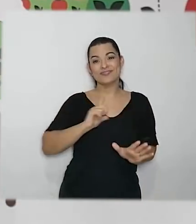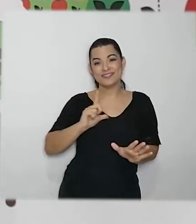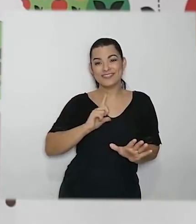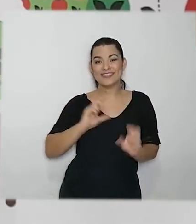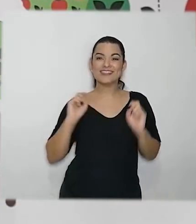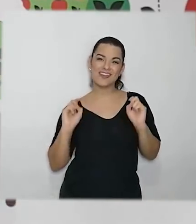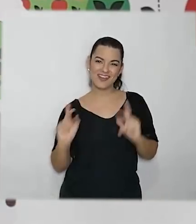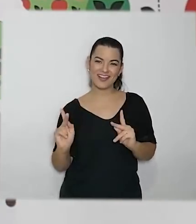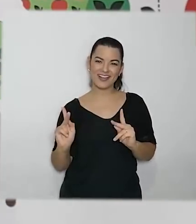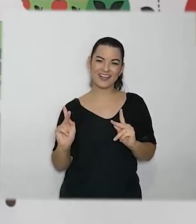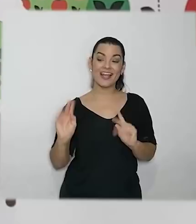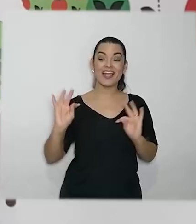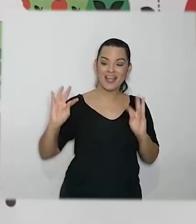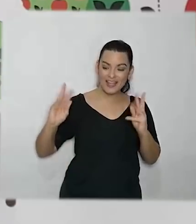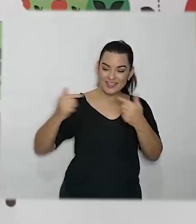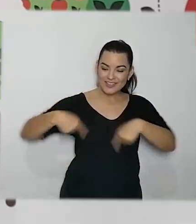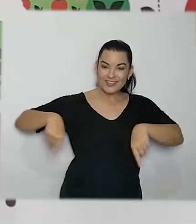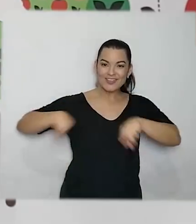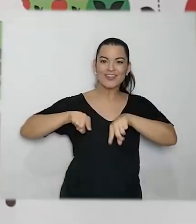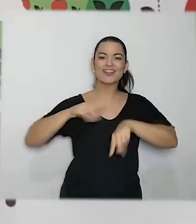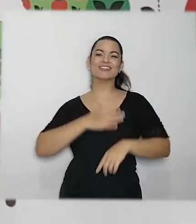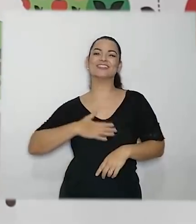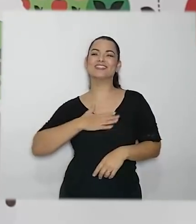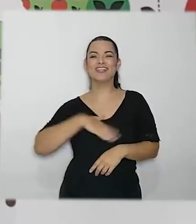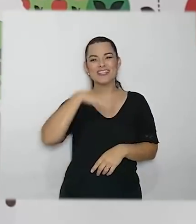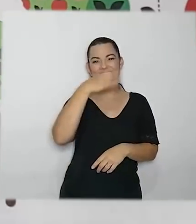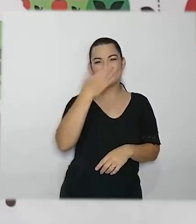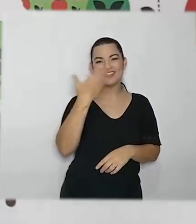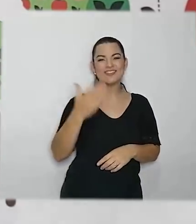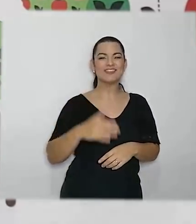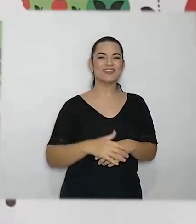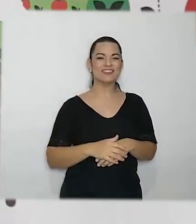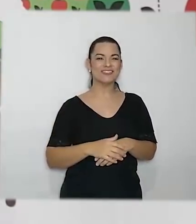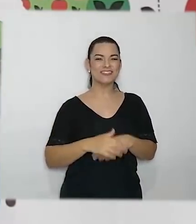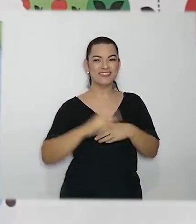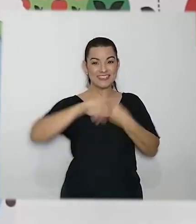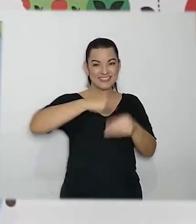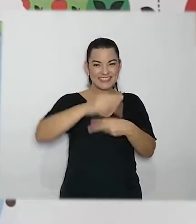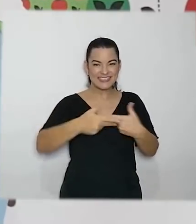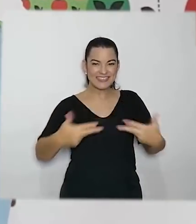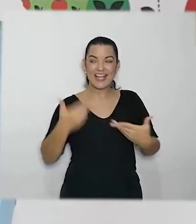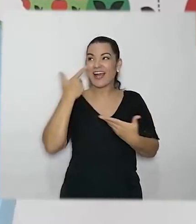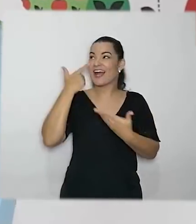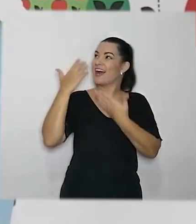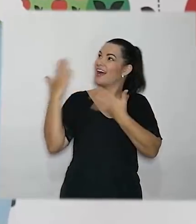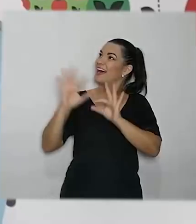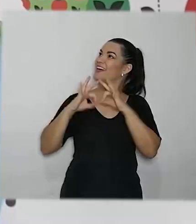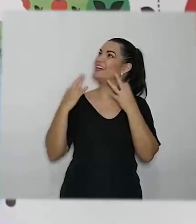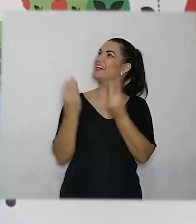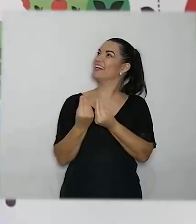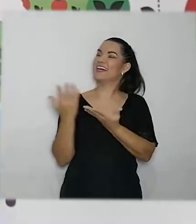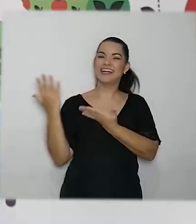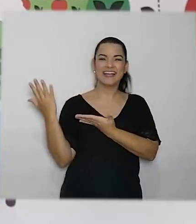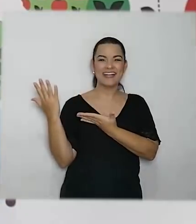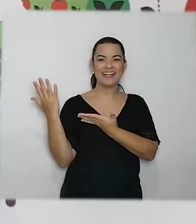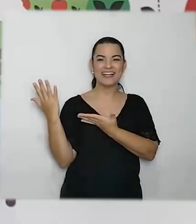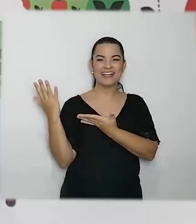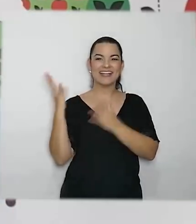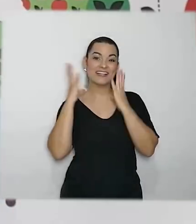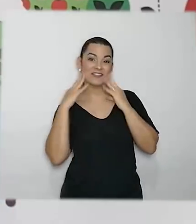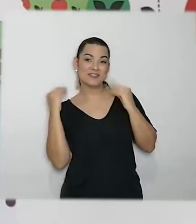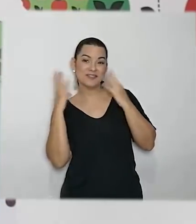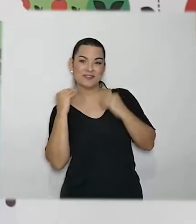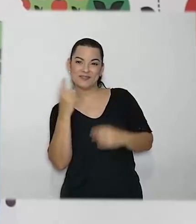ali adoram salada de frutas. Olha só a família do medonho. O medonho,